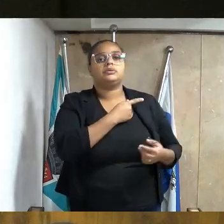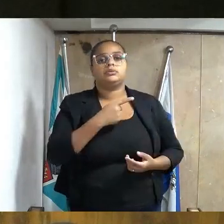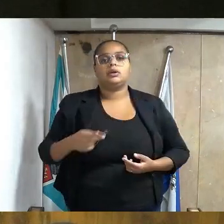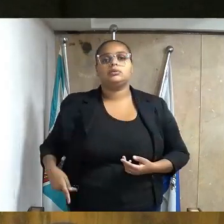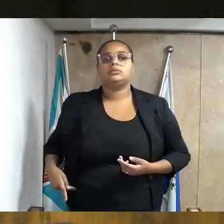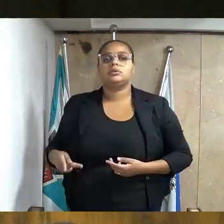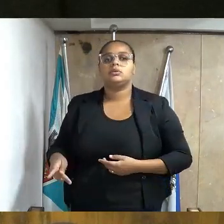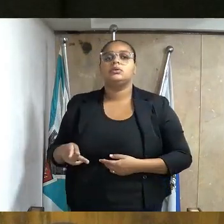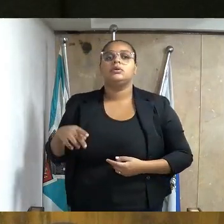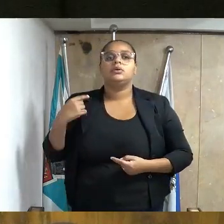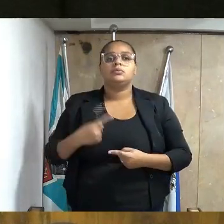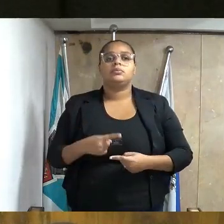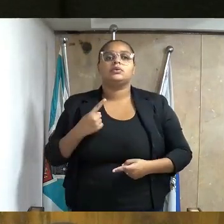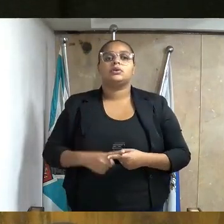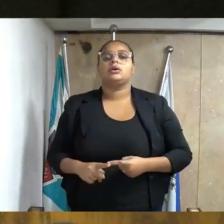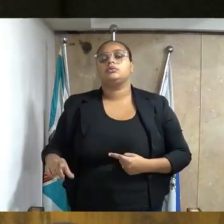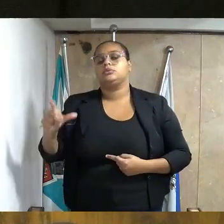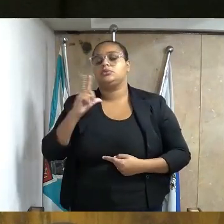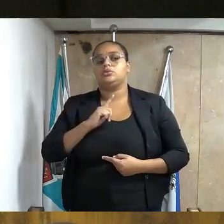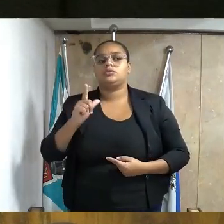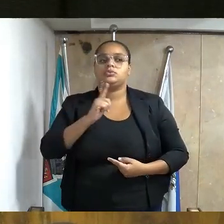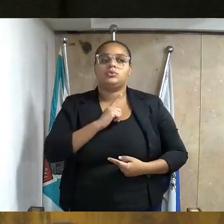casa por ter tido